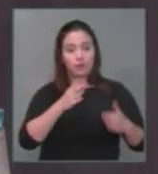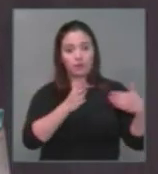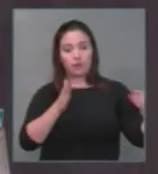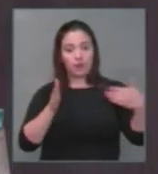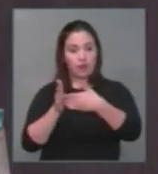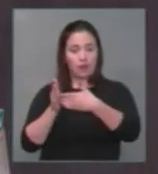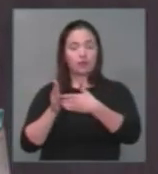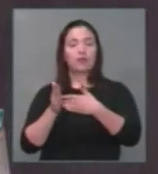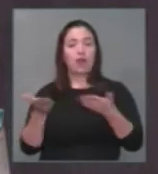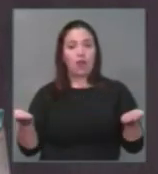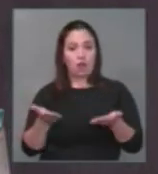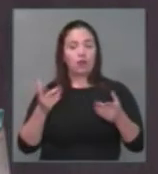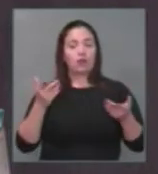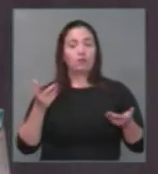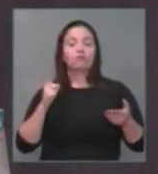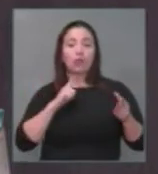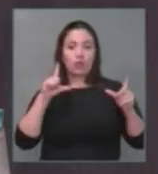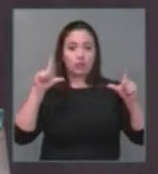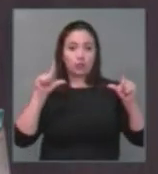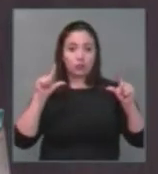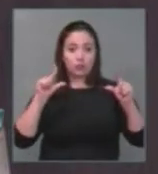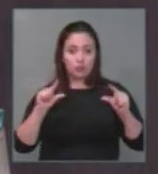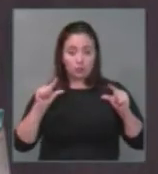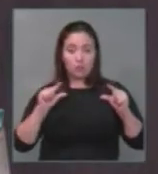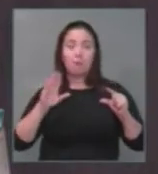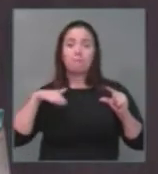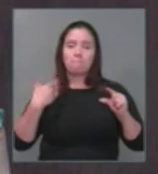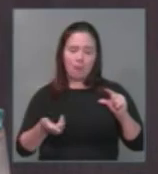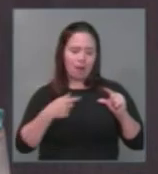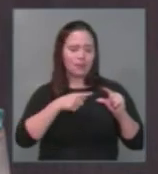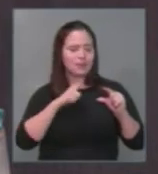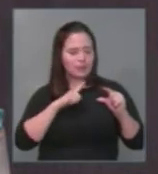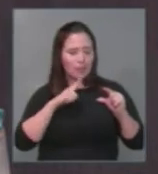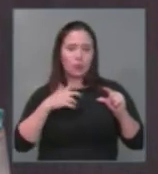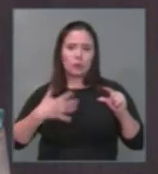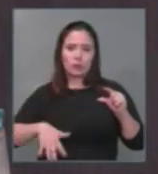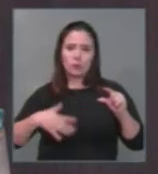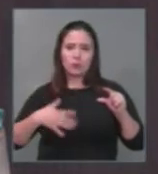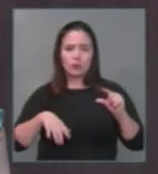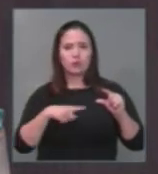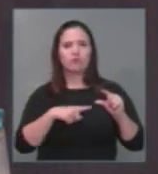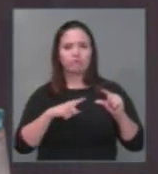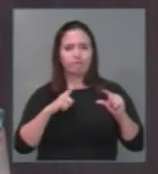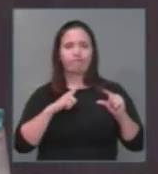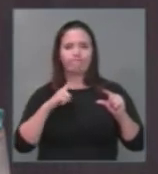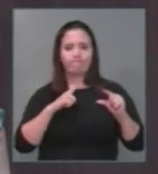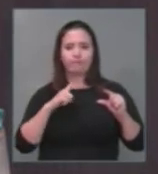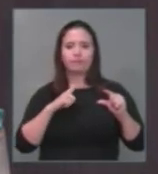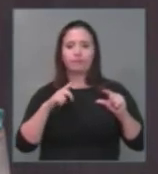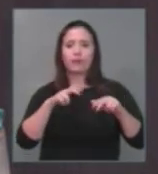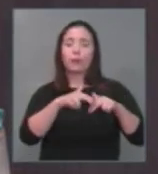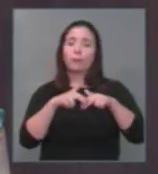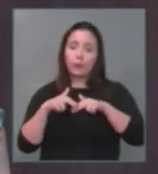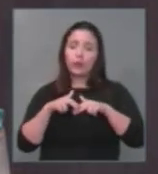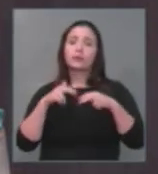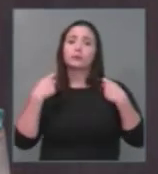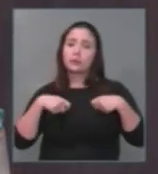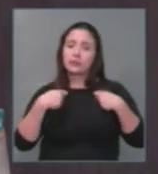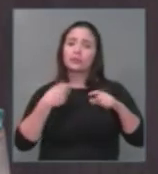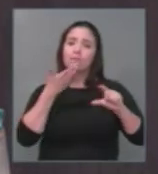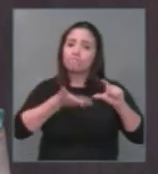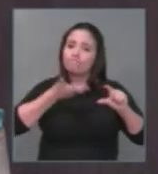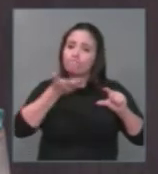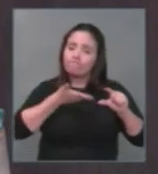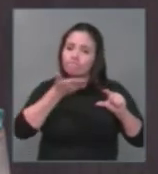redução substantiva, mas ainda é desafiadora. Daí a necessidade de